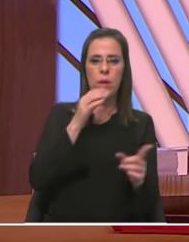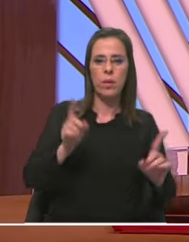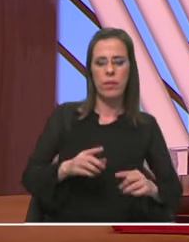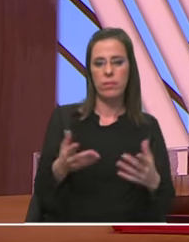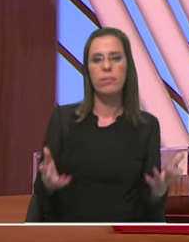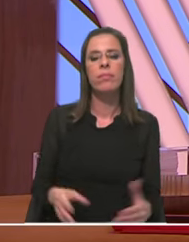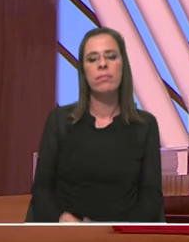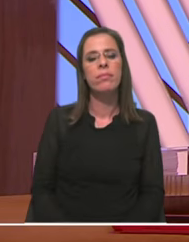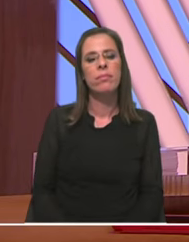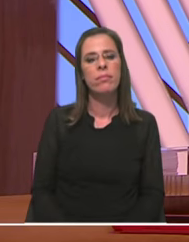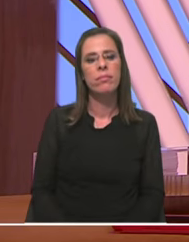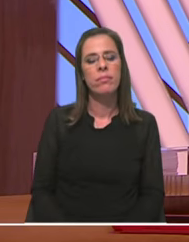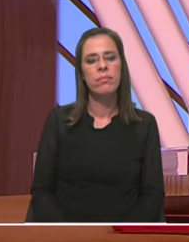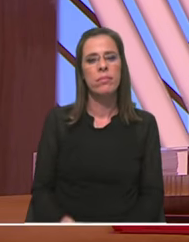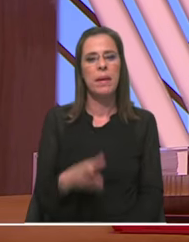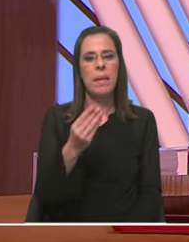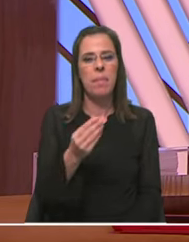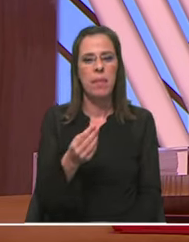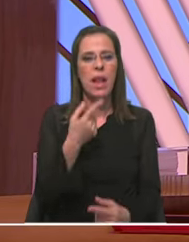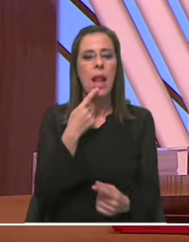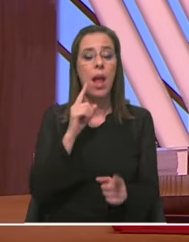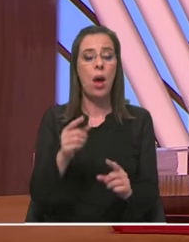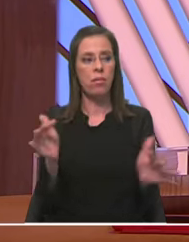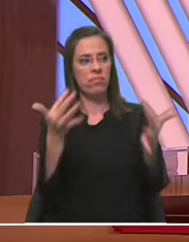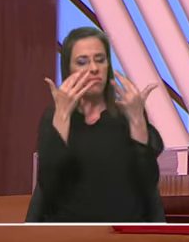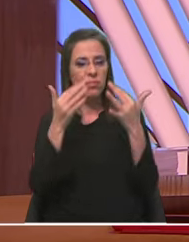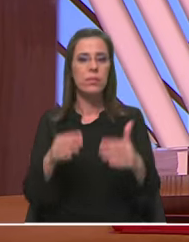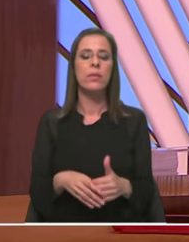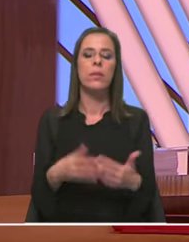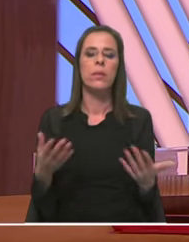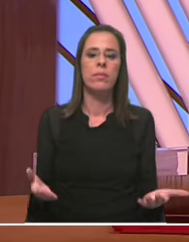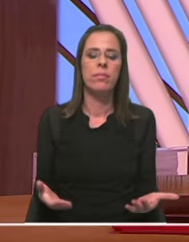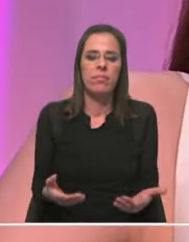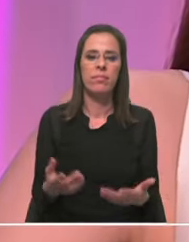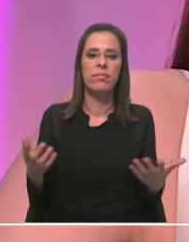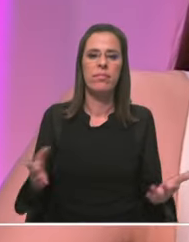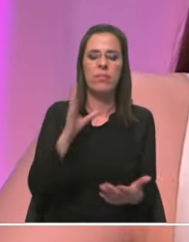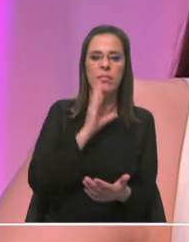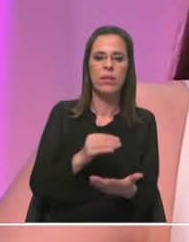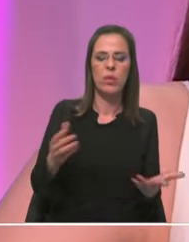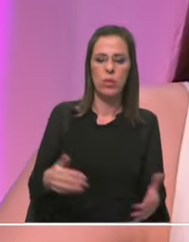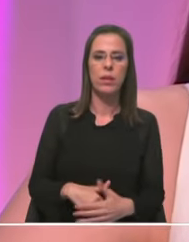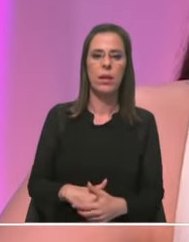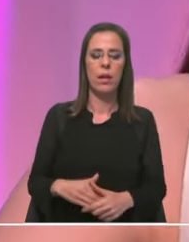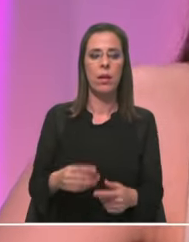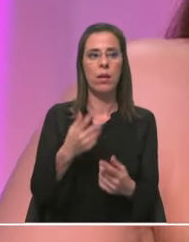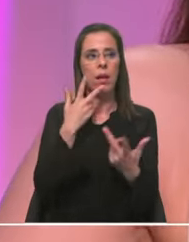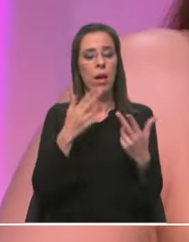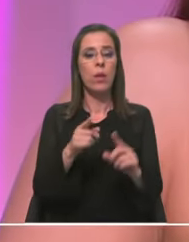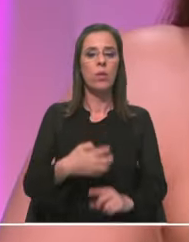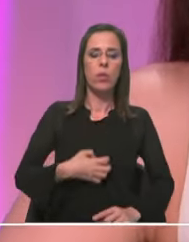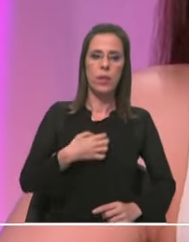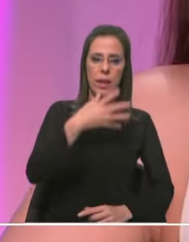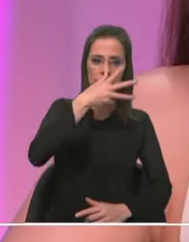falar poros sempre com medo do que vão dizer ou dos não se sei do juízo que vão fazer mas o que é que tu